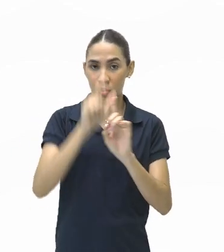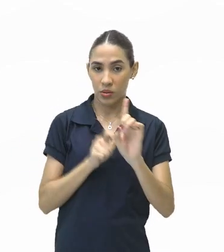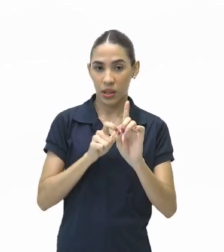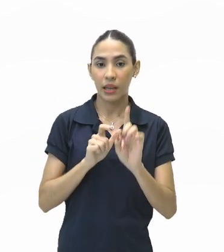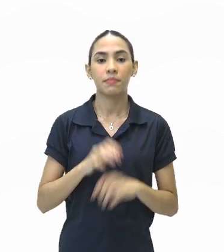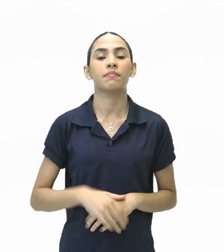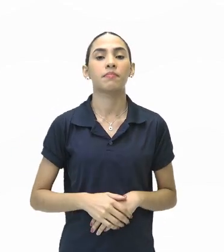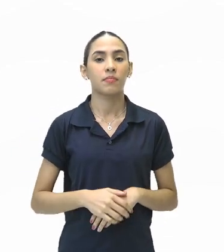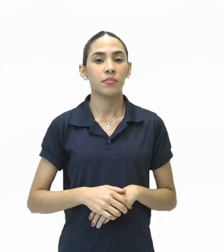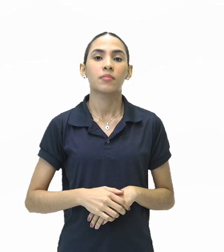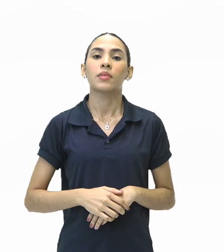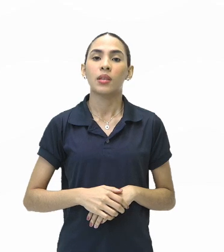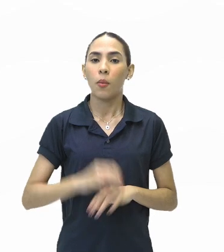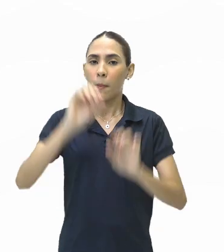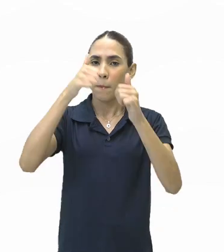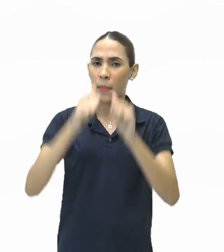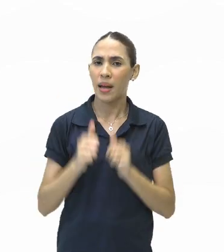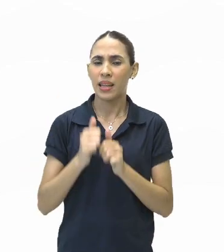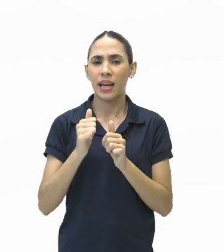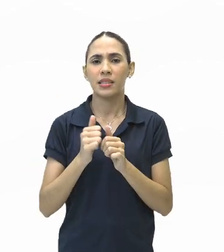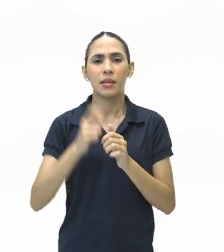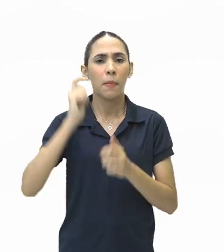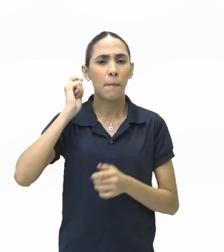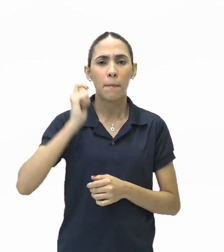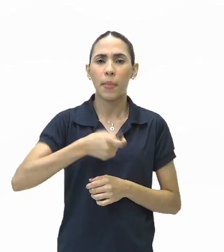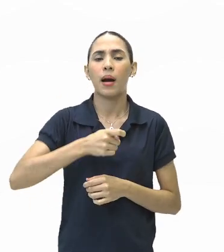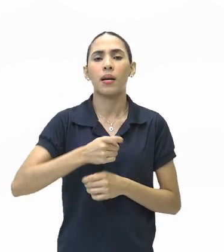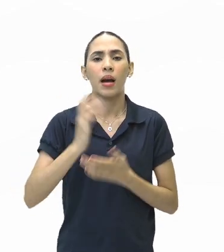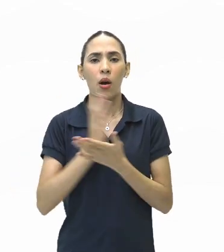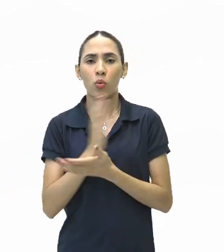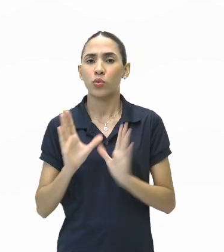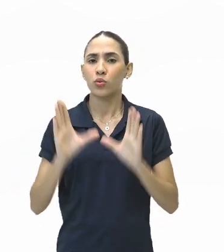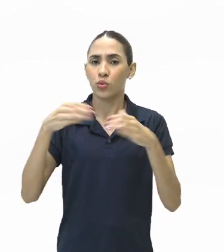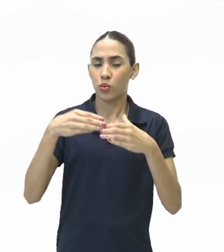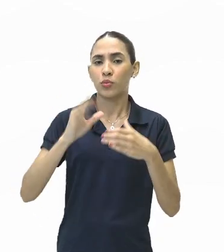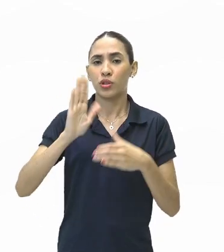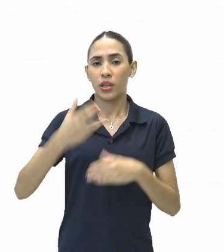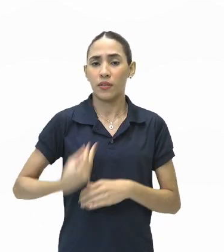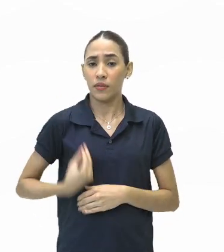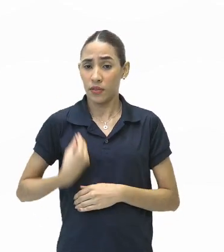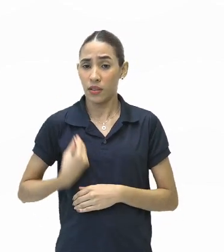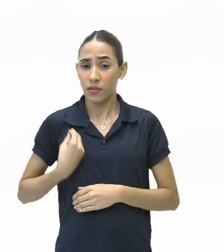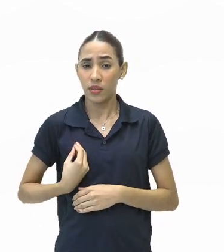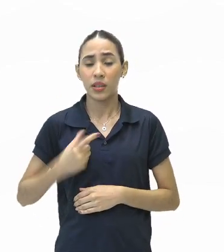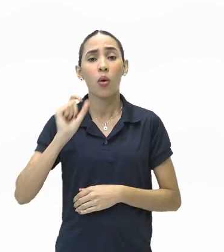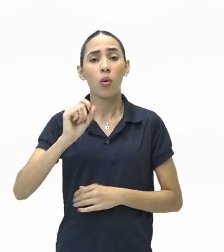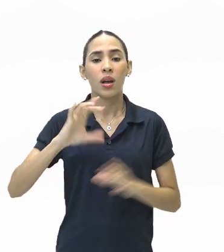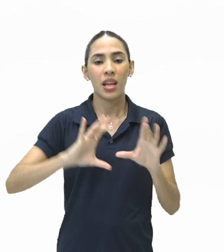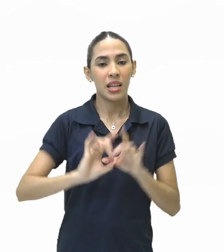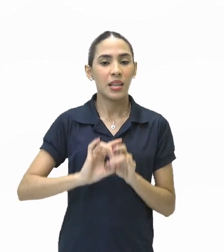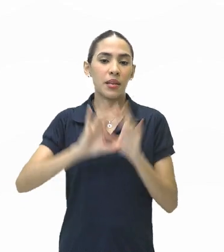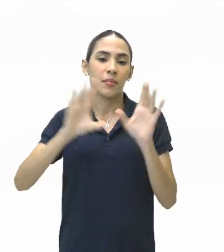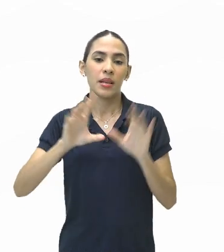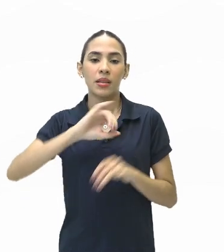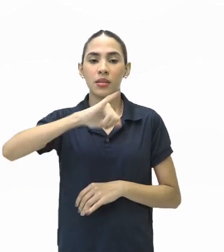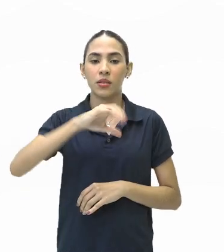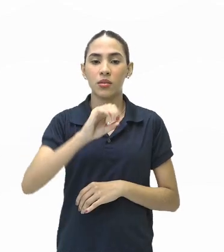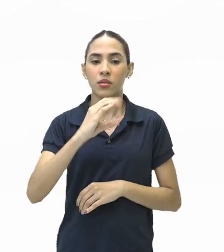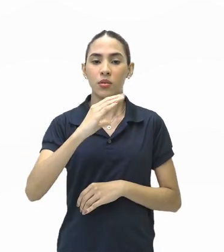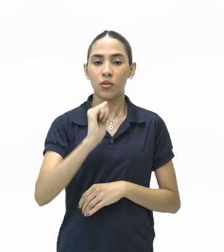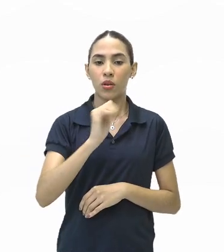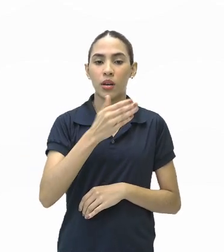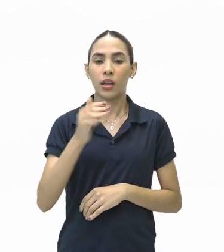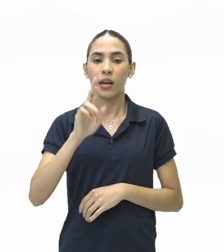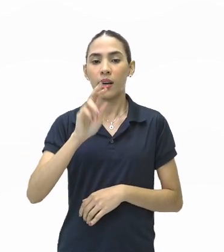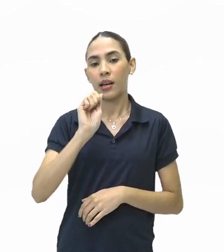Em um julgamento feito por alguns jagunços do grupo a qual pertencia, acaba sendo libertado por